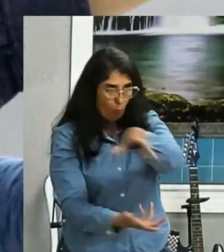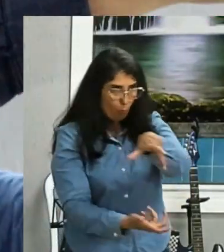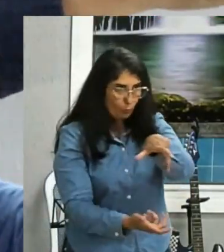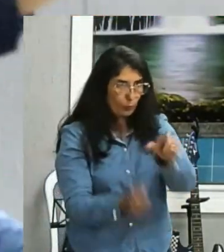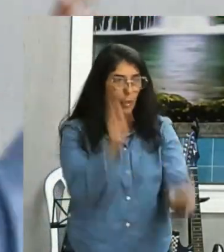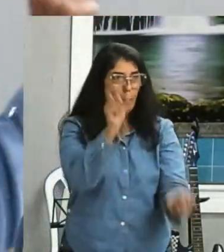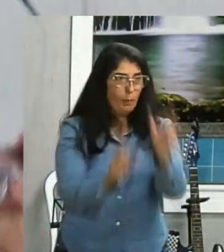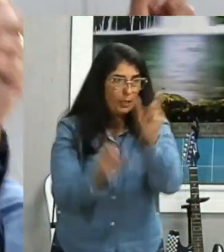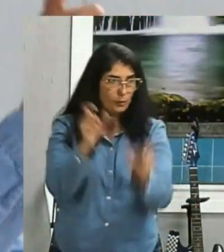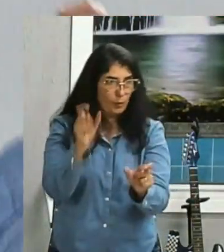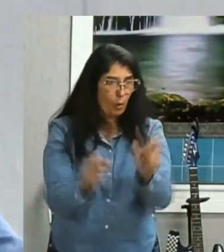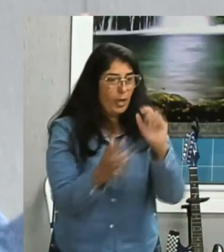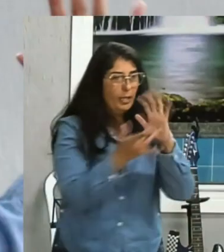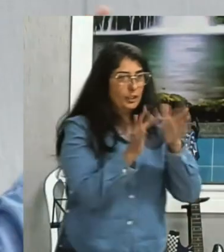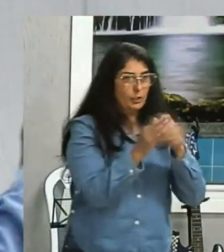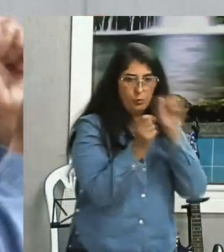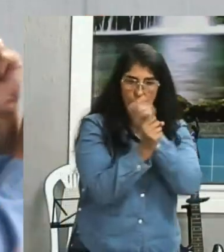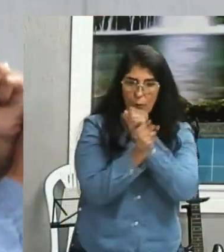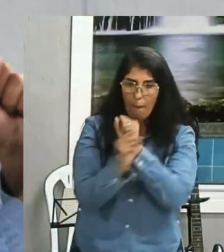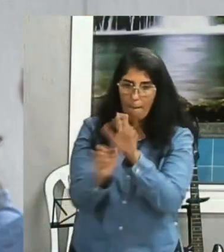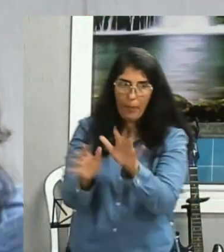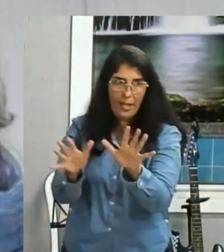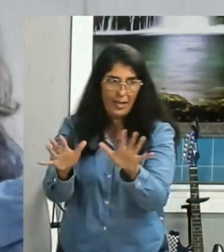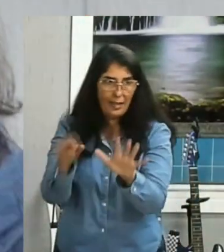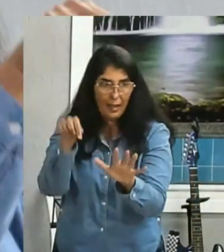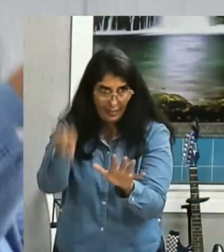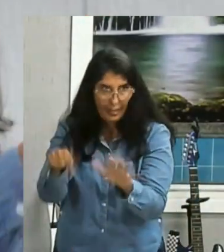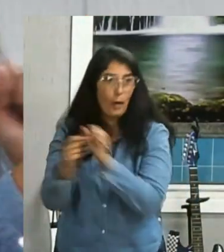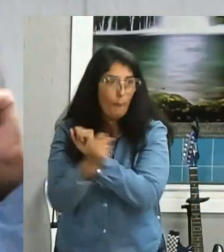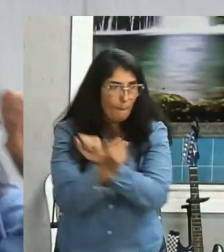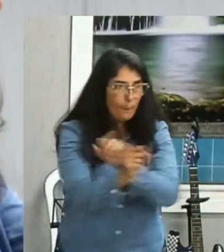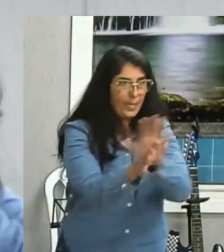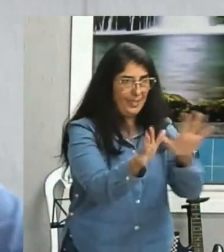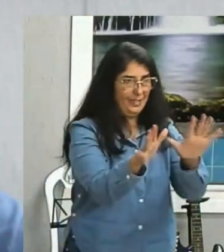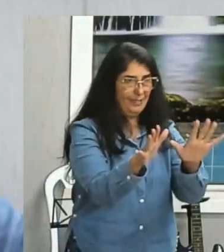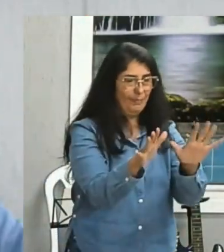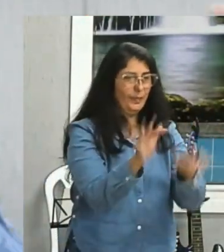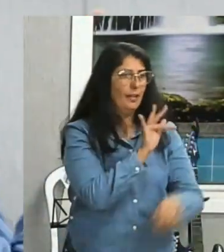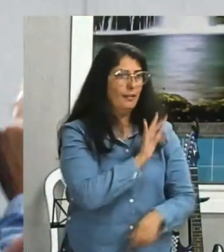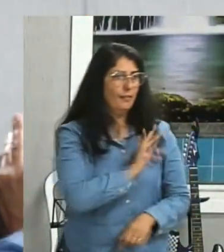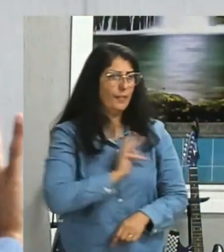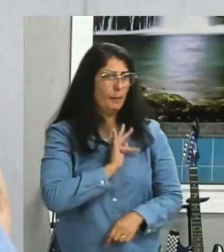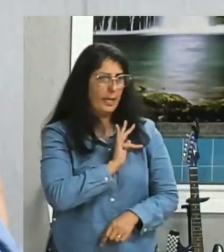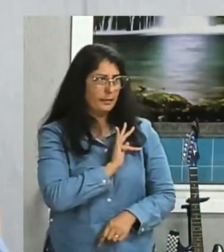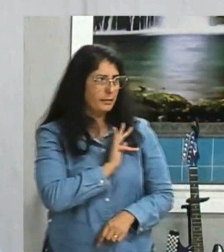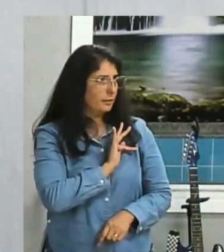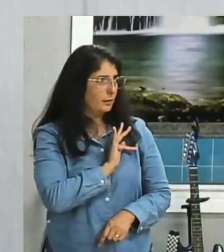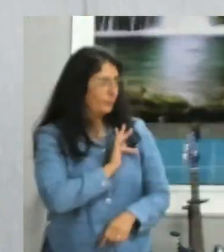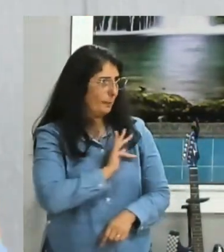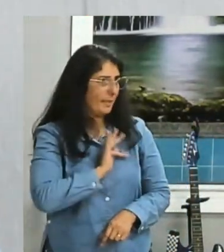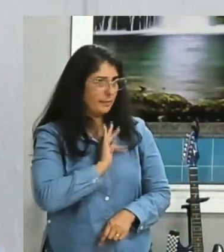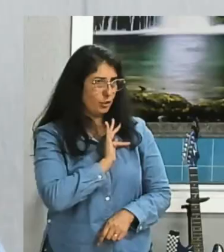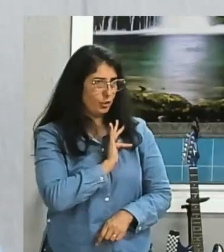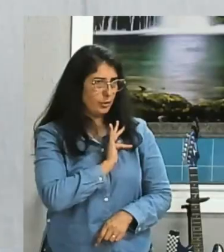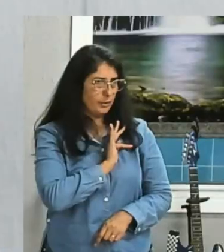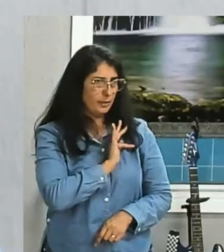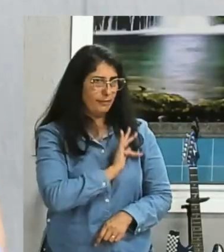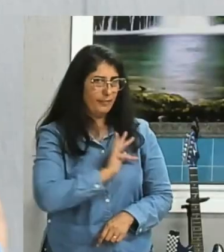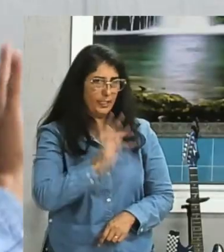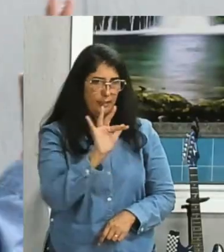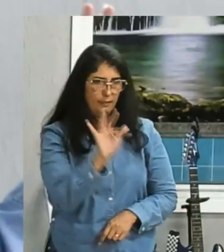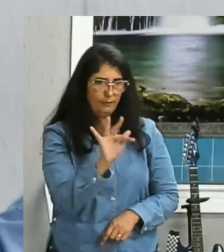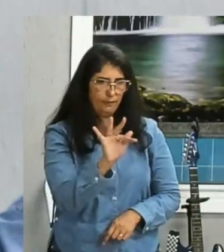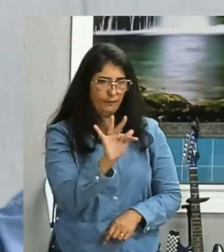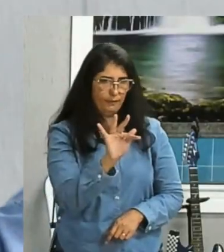da sua igreja. Filipenses capítulo 2, versículo 15, vai nos